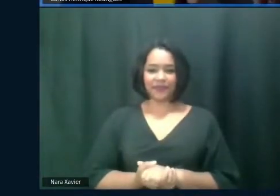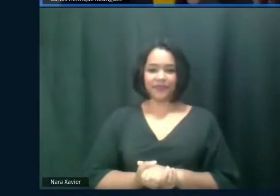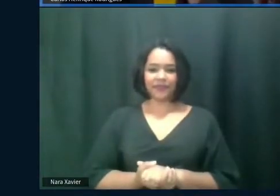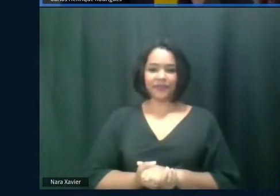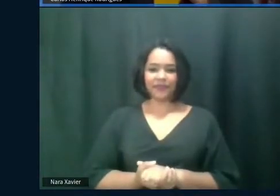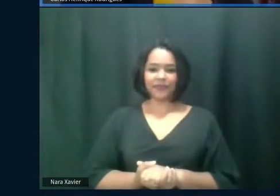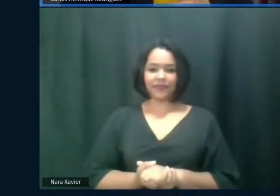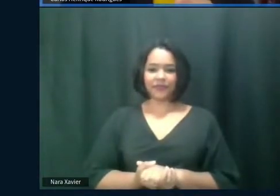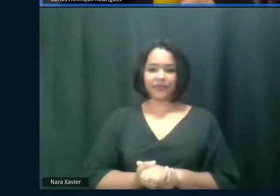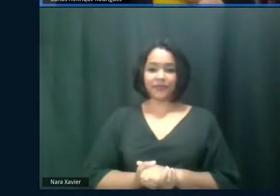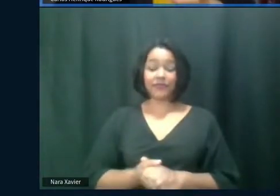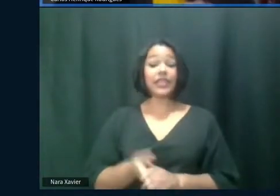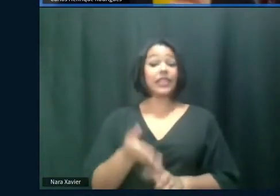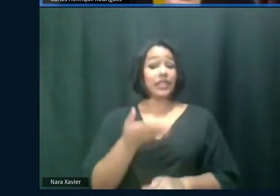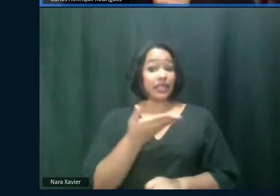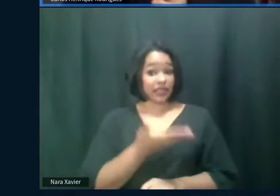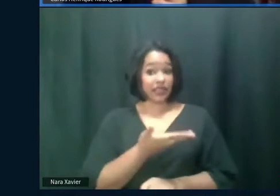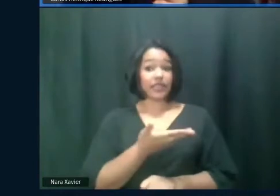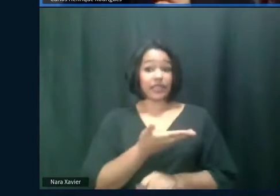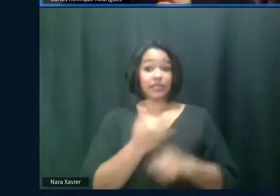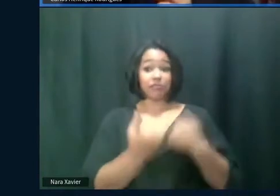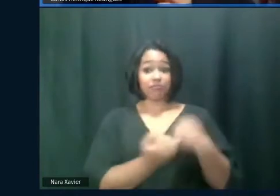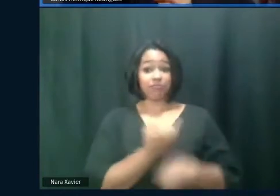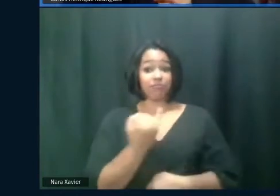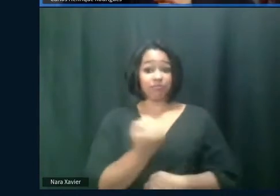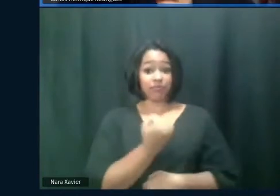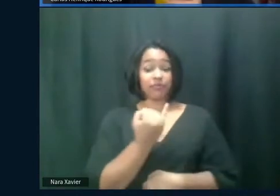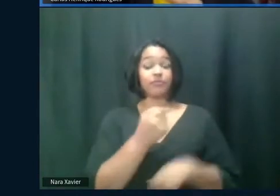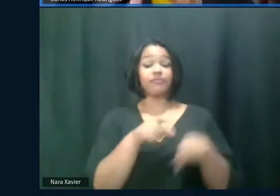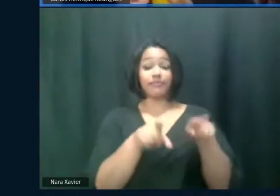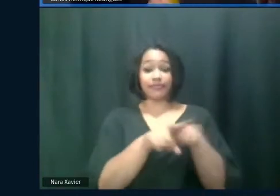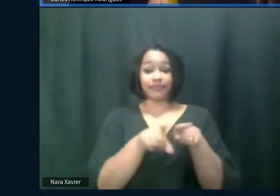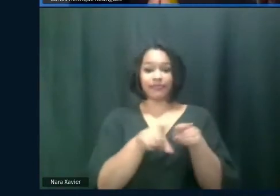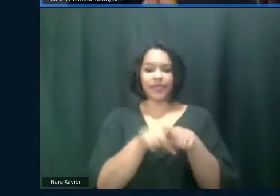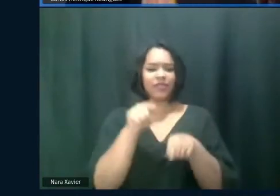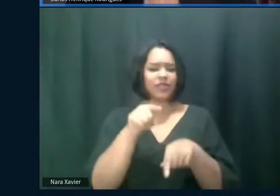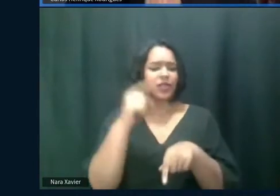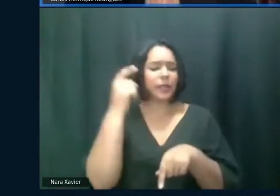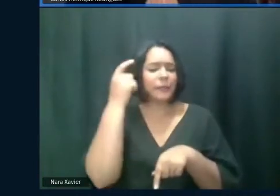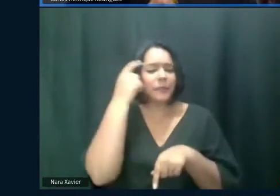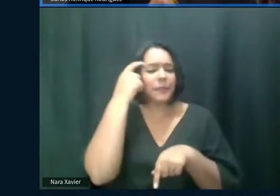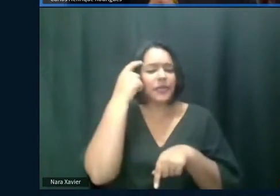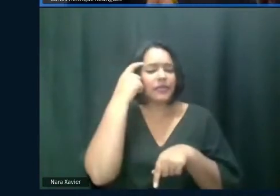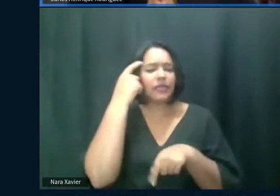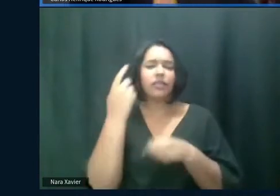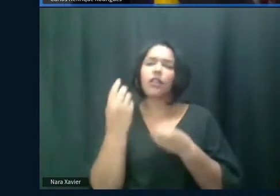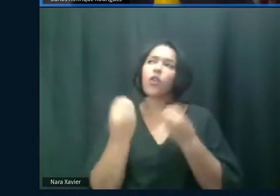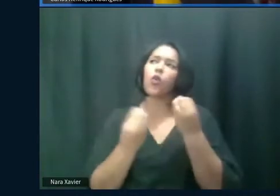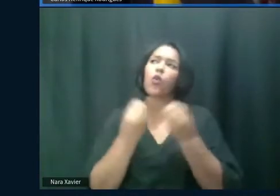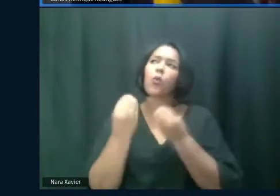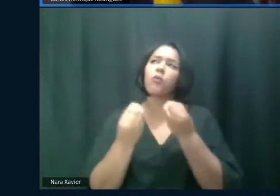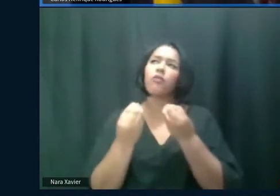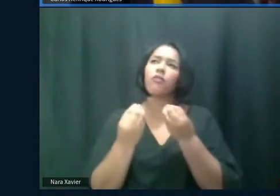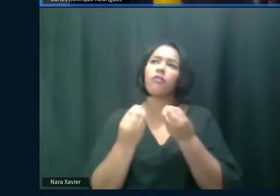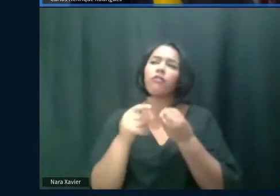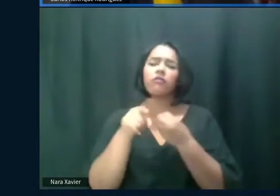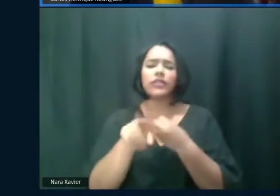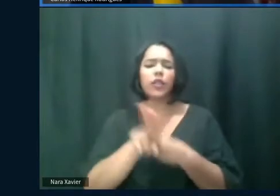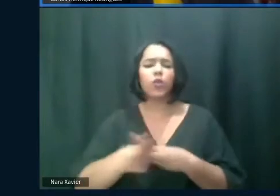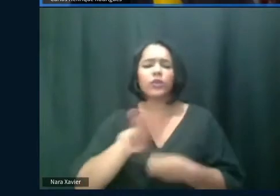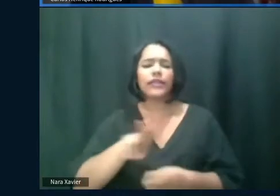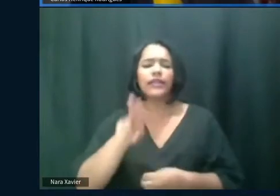E isso vai ser importante também para você pensar o uso que você faz de siglas no